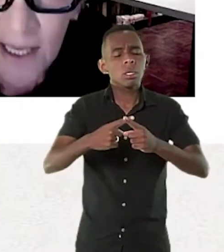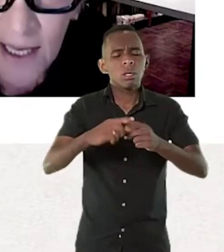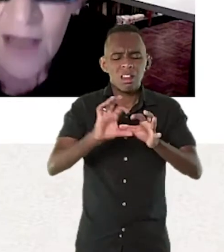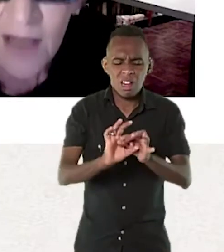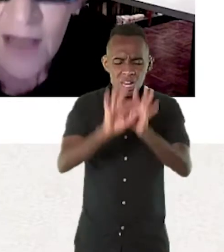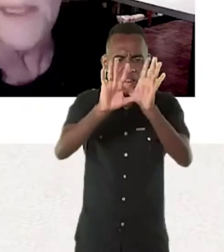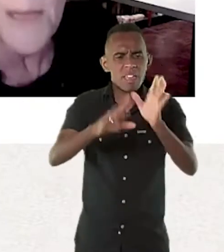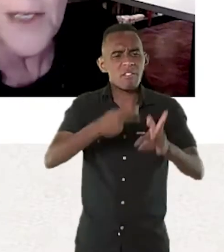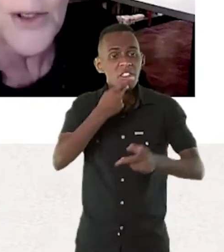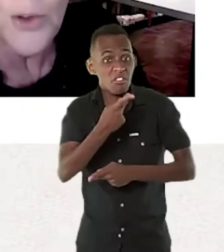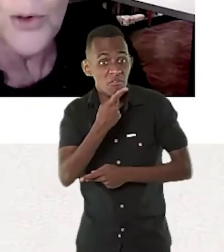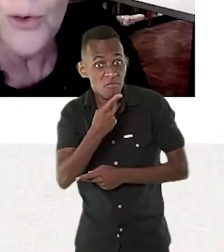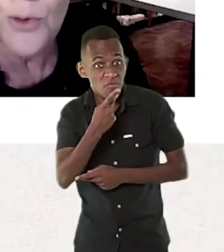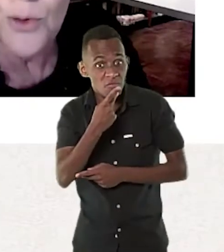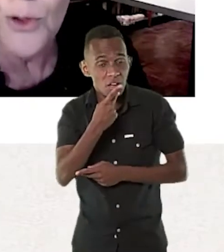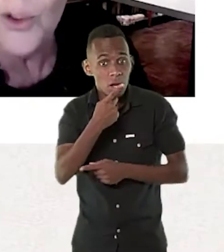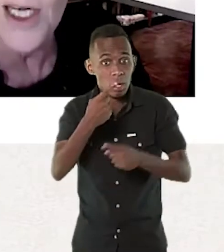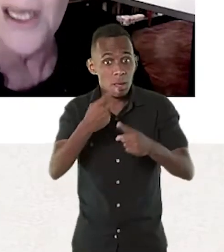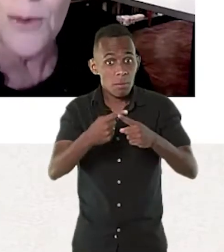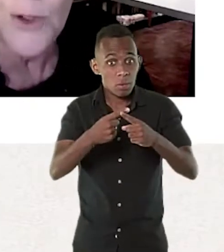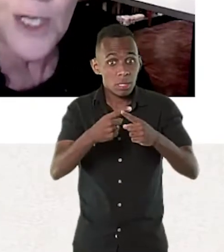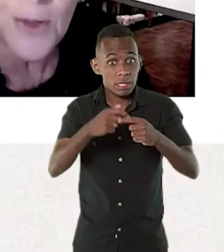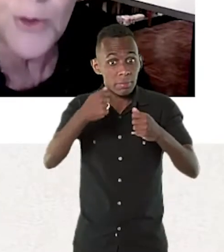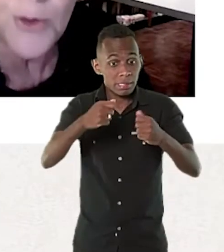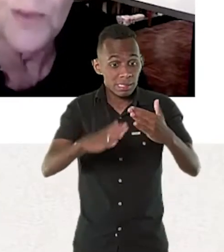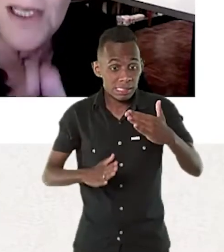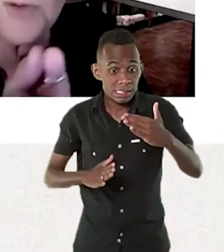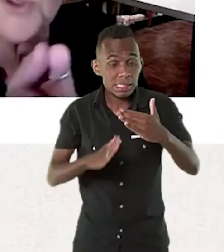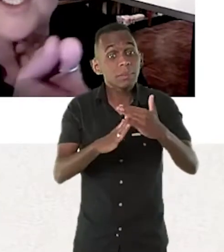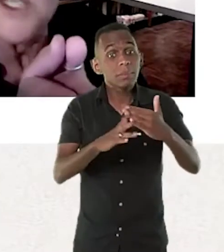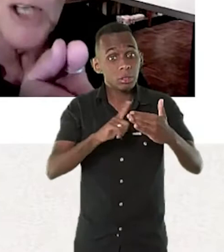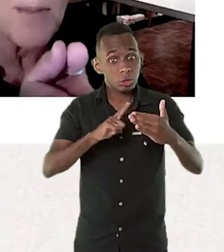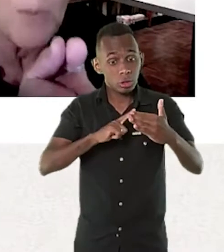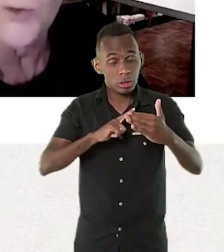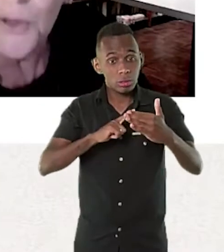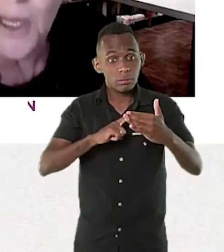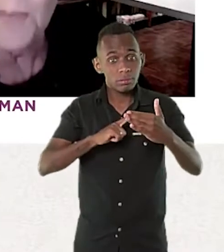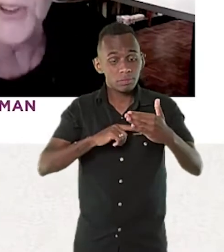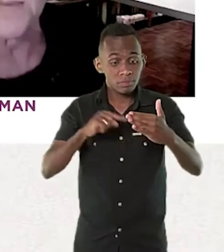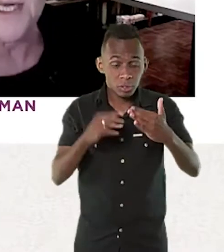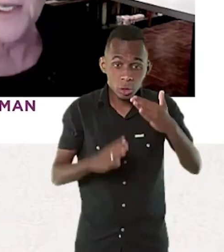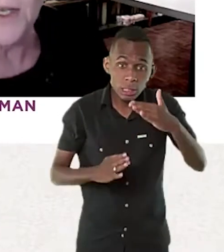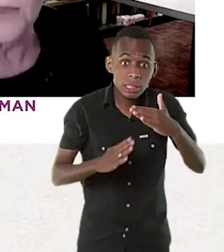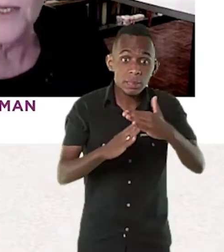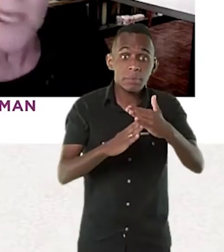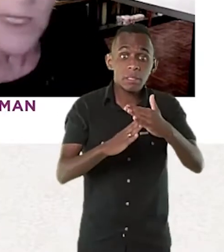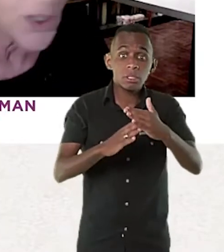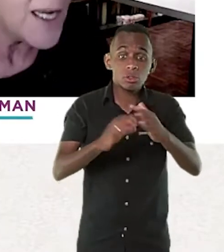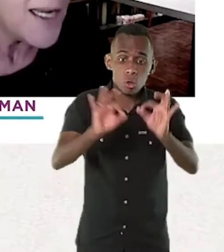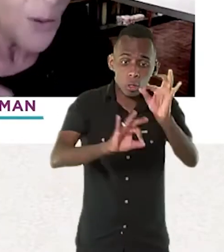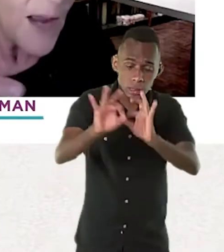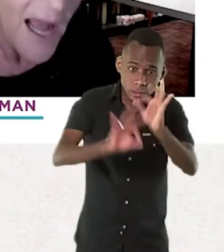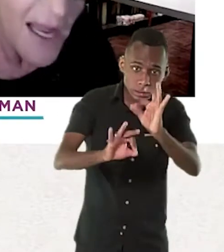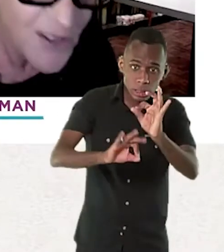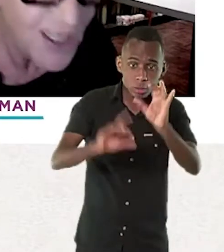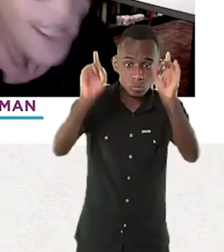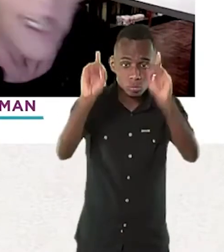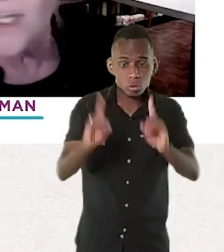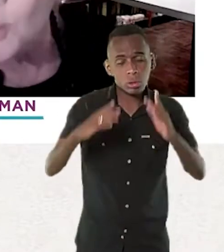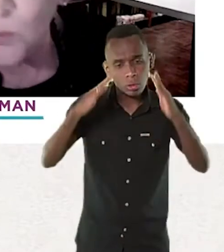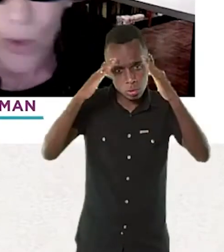ela termina onde os limites, onde os direitos humanos já há muito tempo estabeleceram um limite.